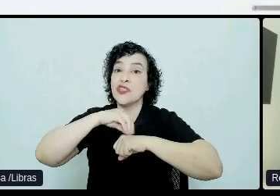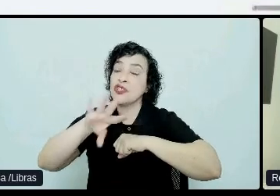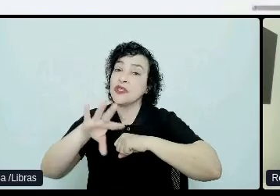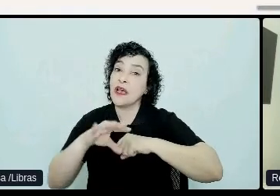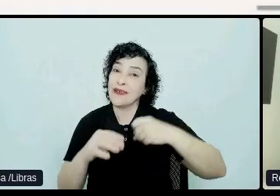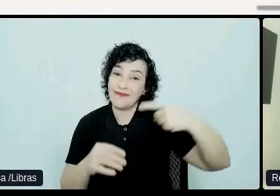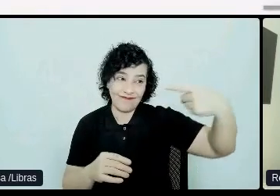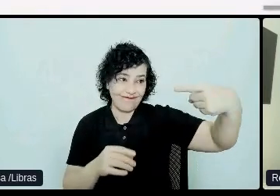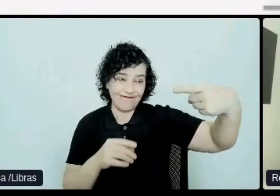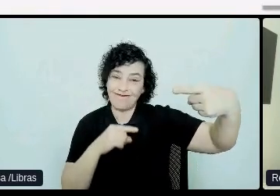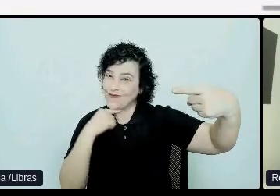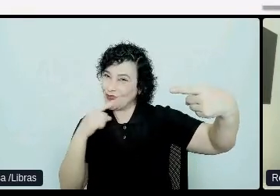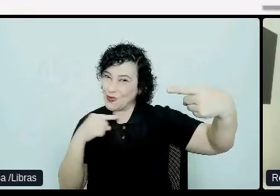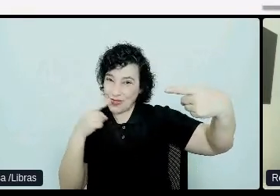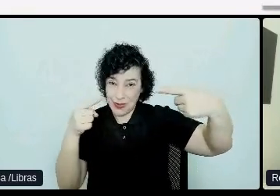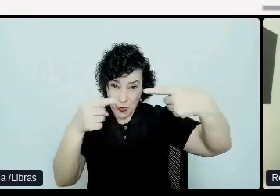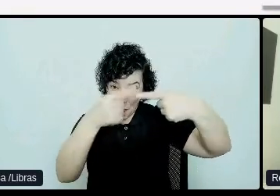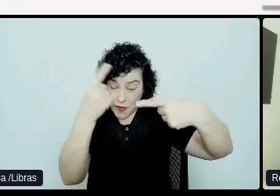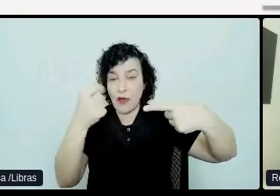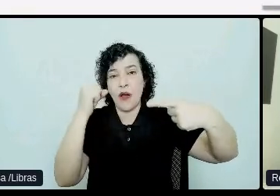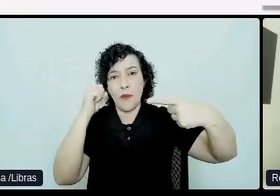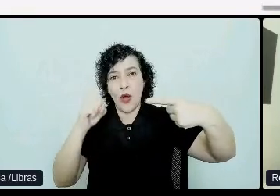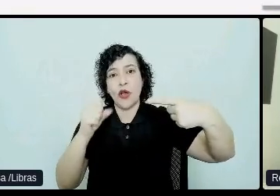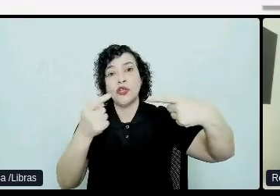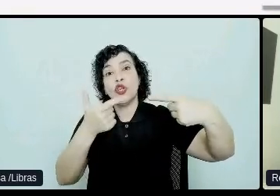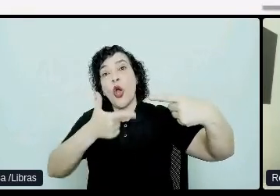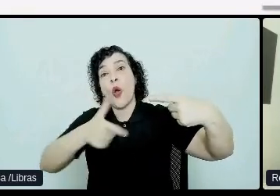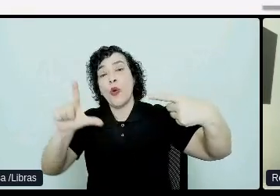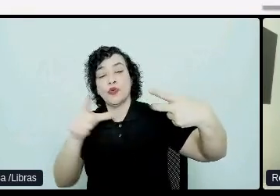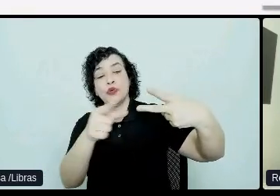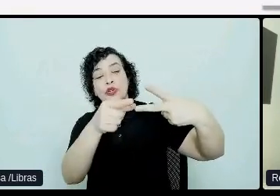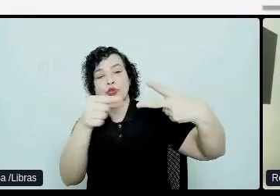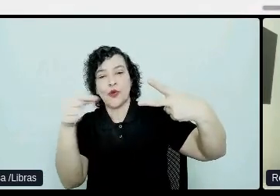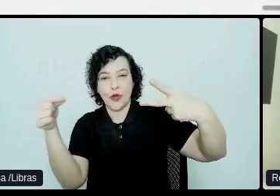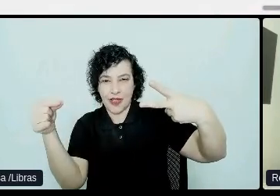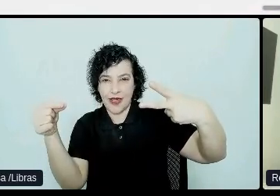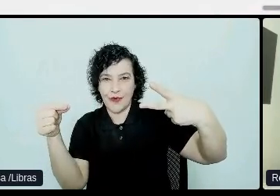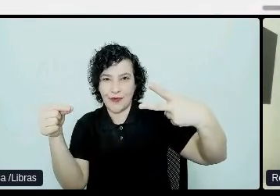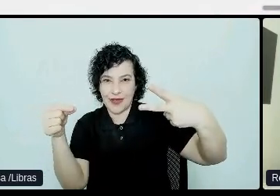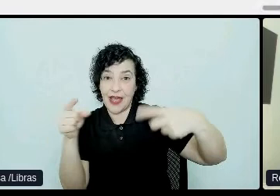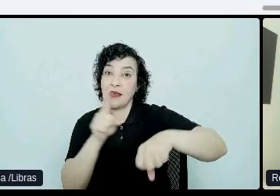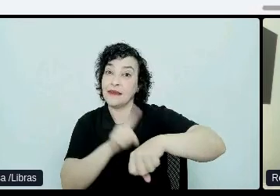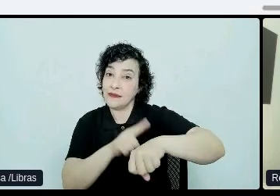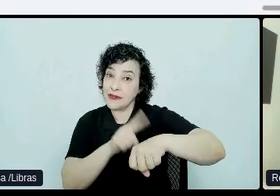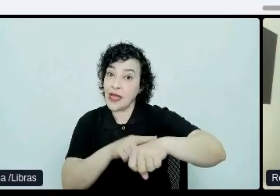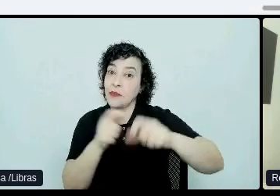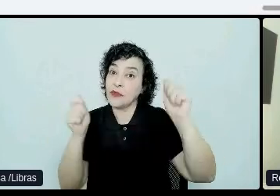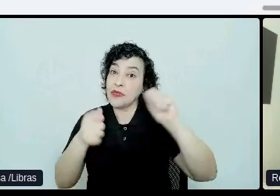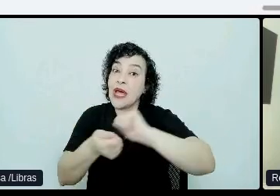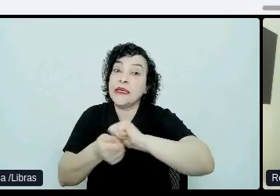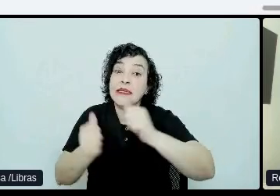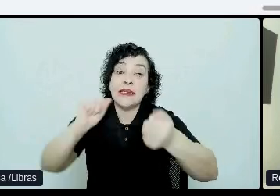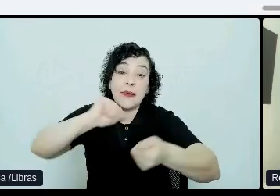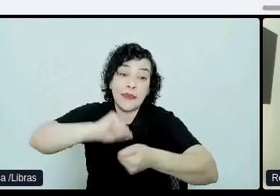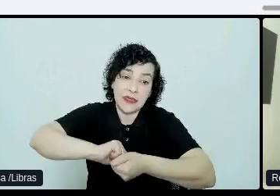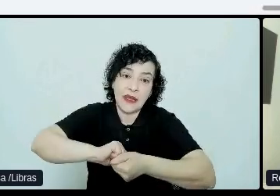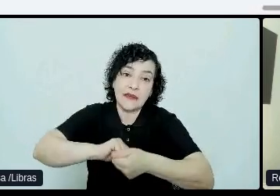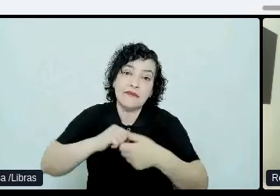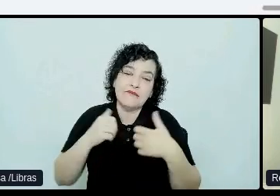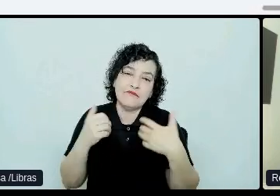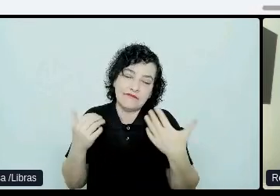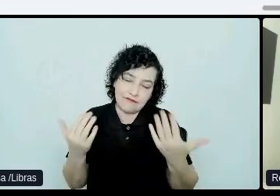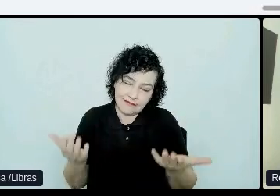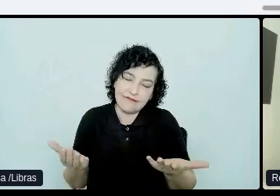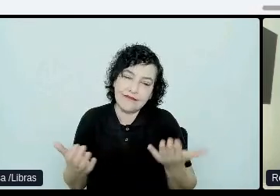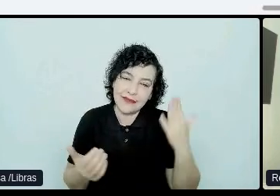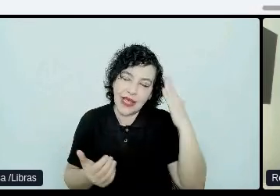não resolveu naquele, tenta resolver com esse. Então, que é a questão do ajuste de tempo. Então, assim, infelizmente a gente não consegue dar